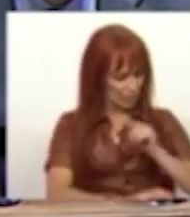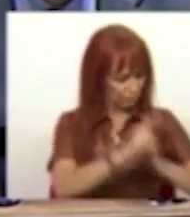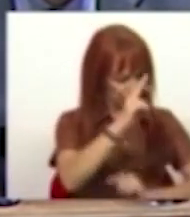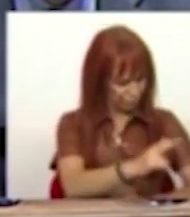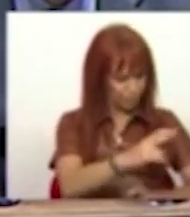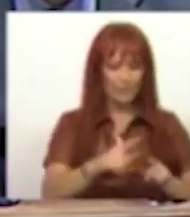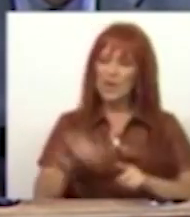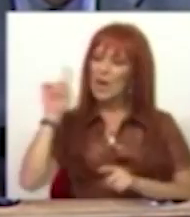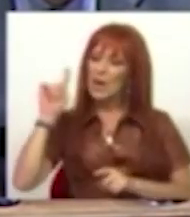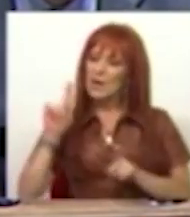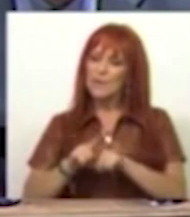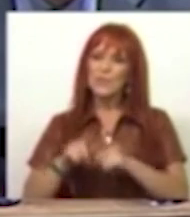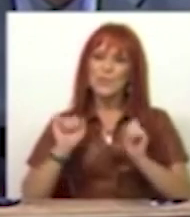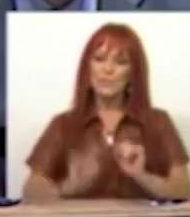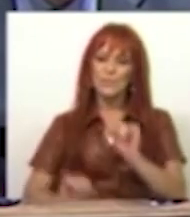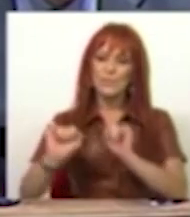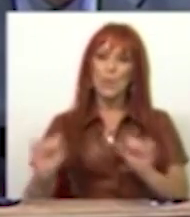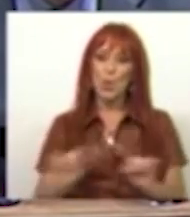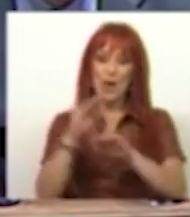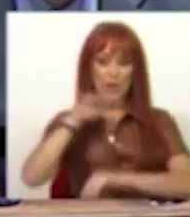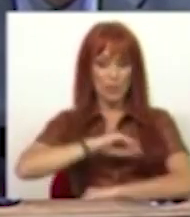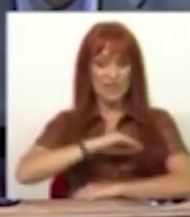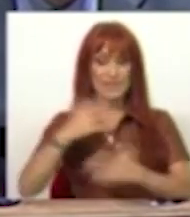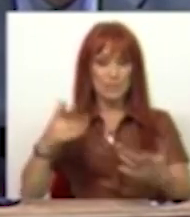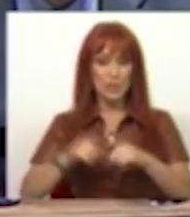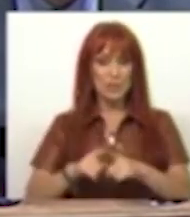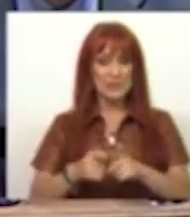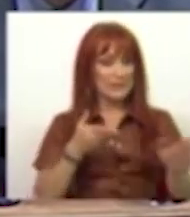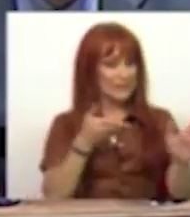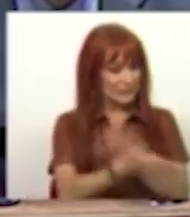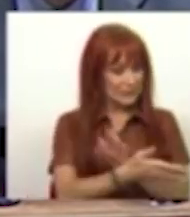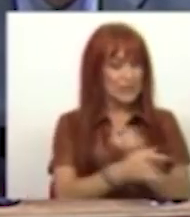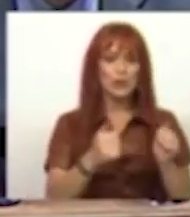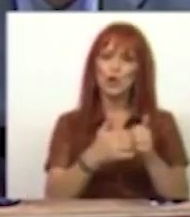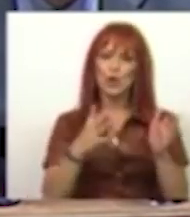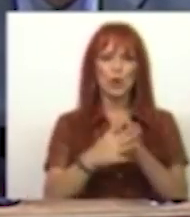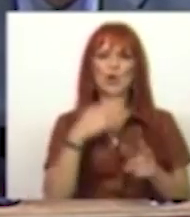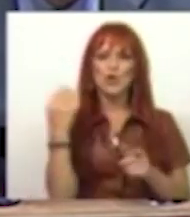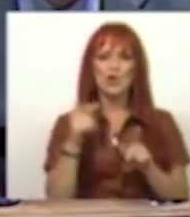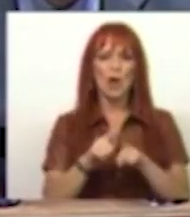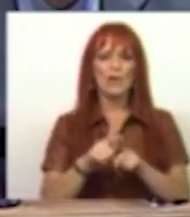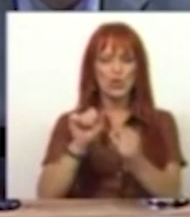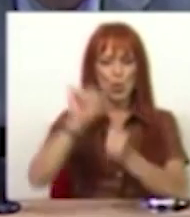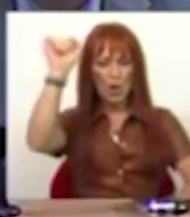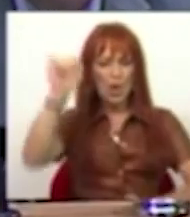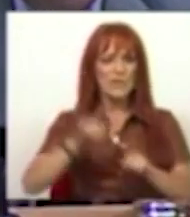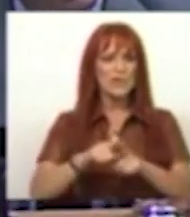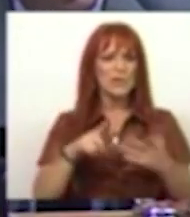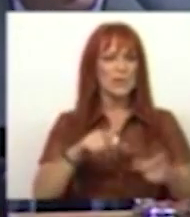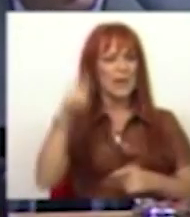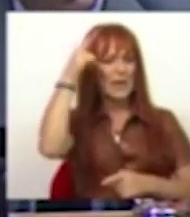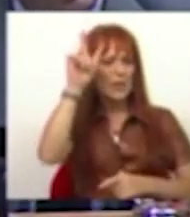nacional, a valorização clara do vencimento, da entrada de todos os jovens qualificados, sejam